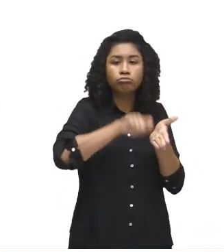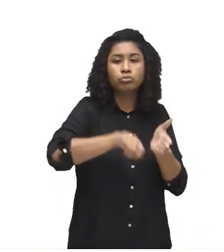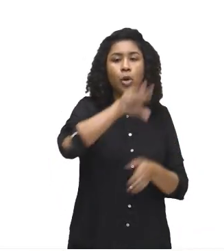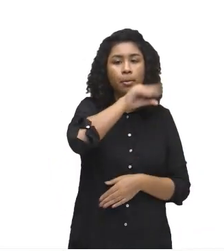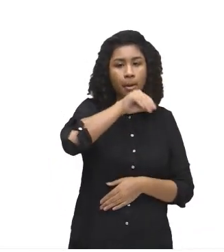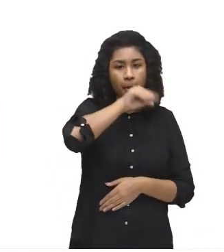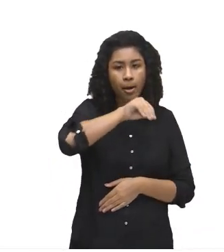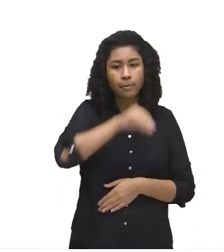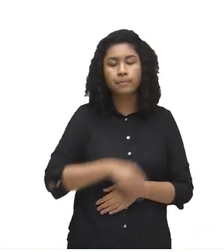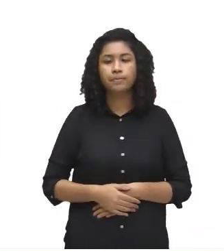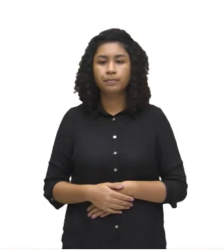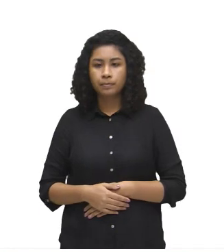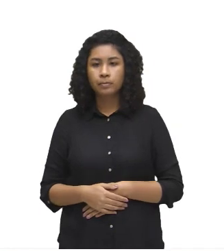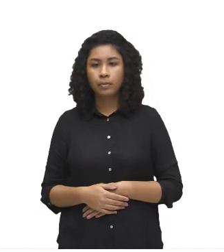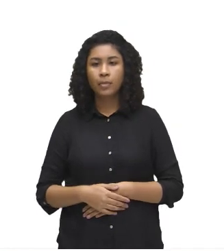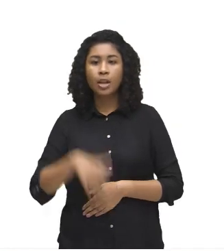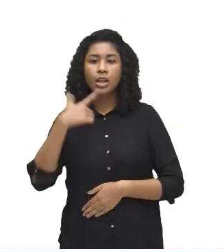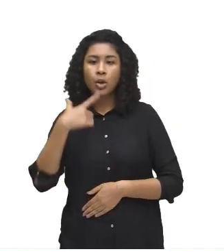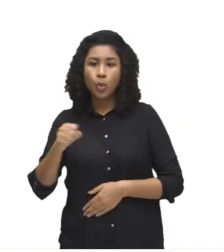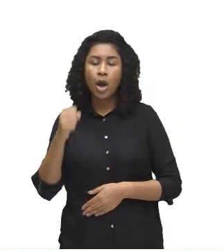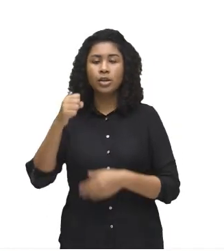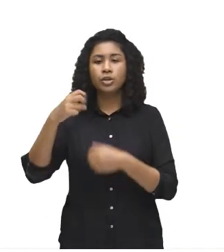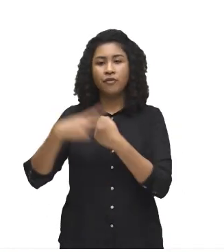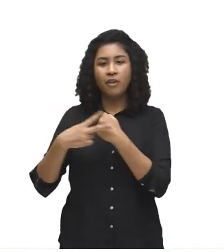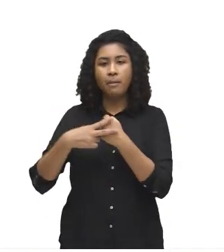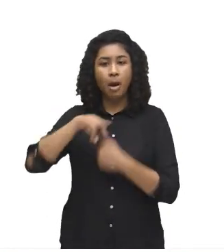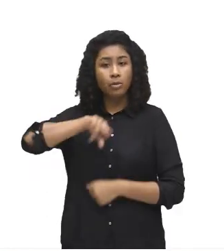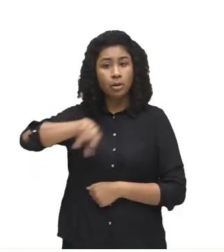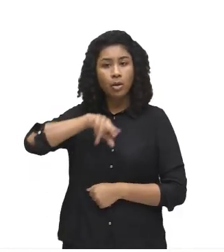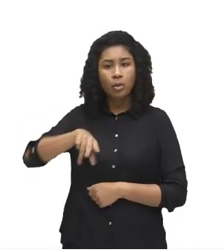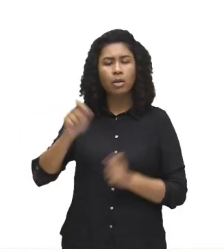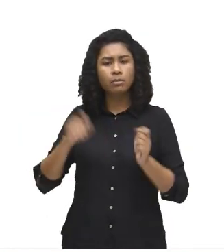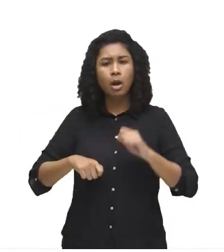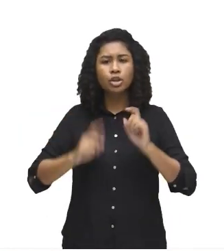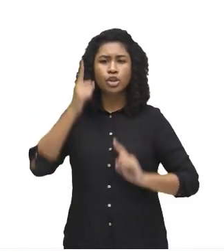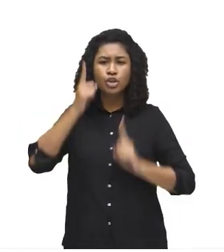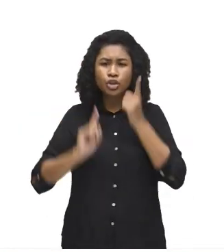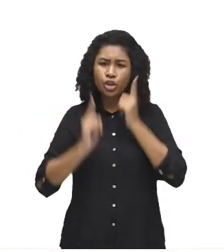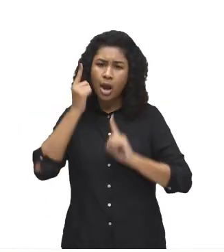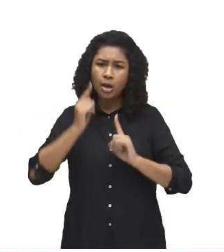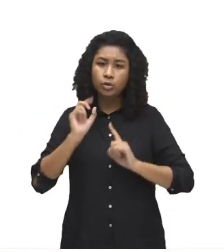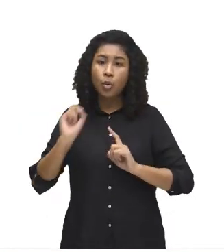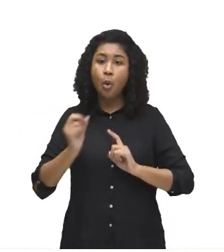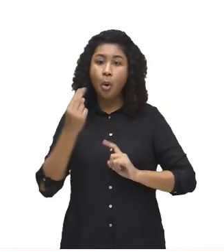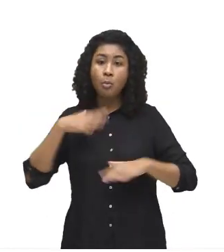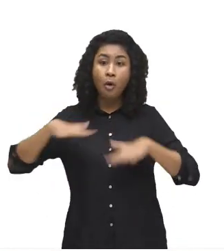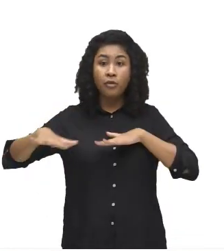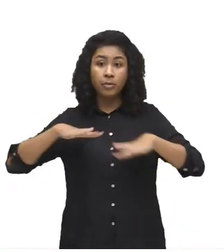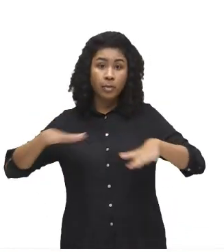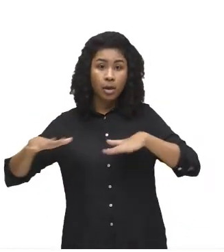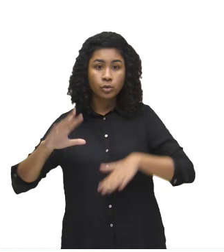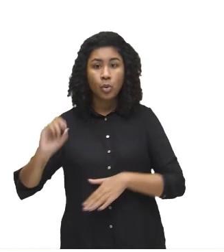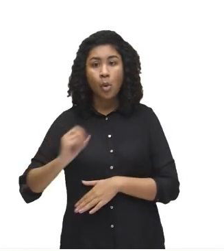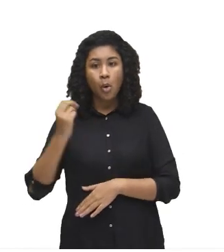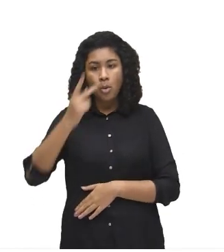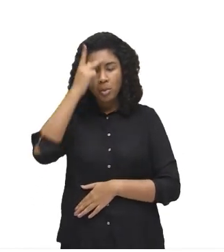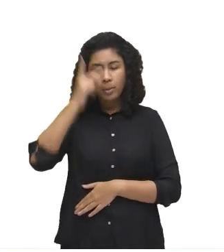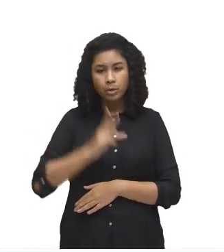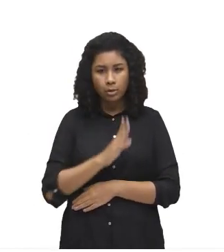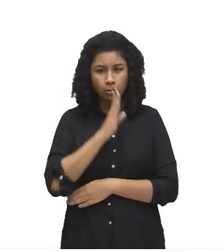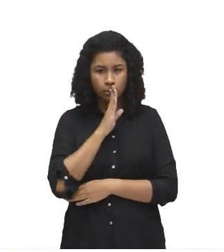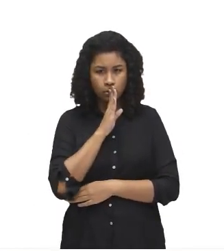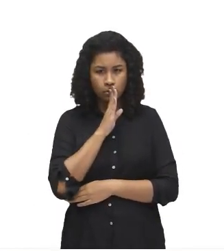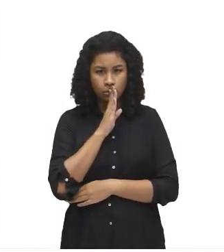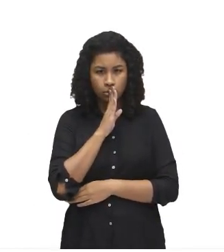verbal, pode ser um gesto, pode ser alguém se movimentando muito, alguém muito calado, por exemplo, alguém está ali, ó, todo